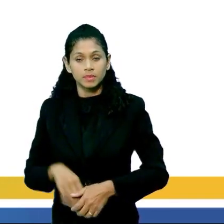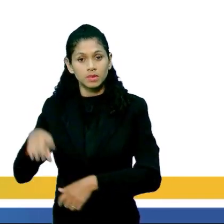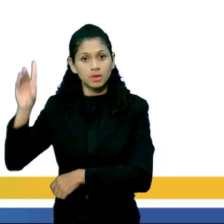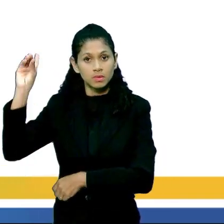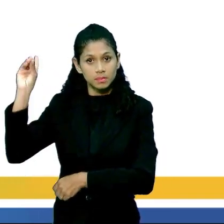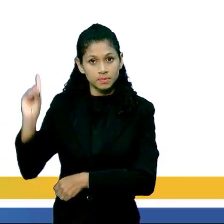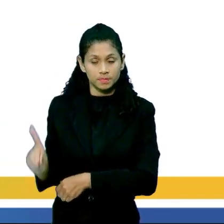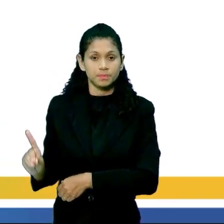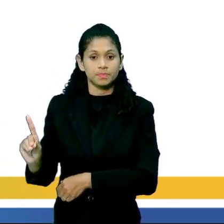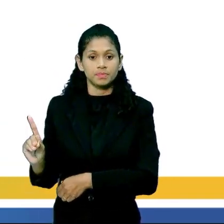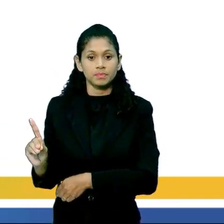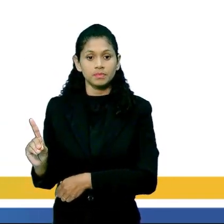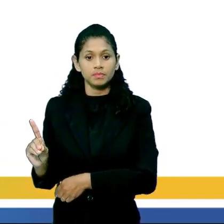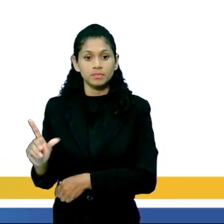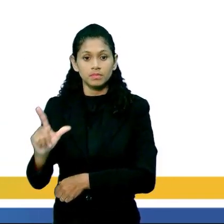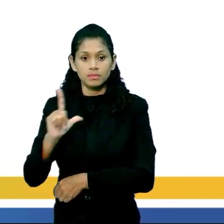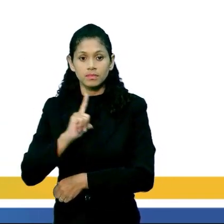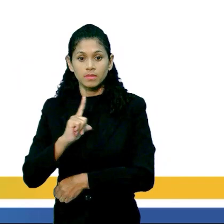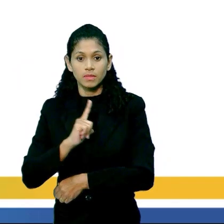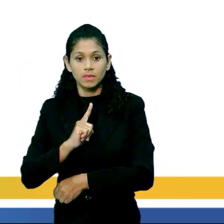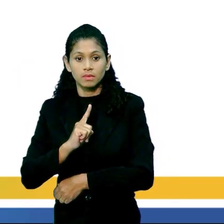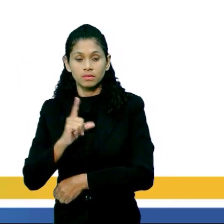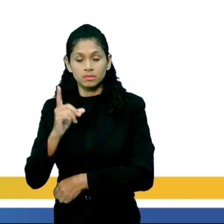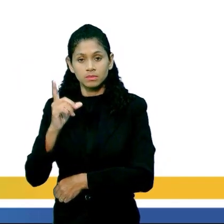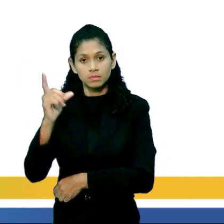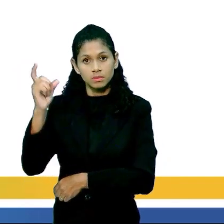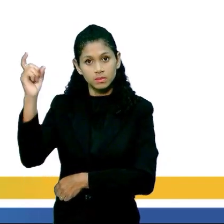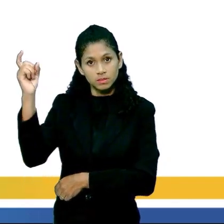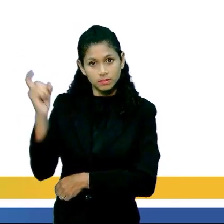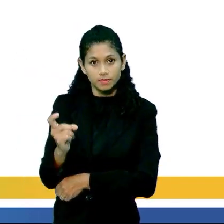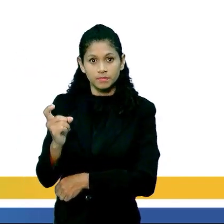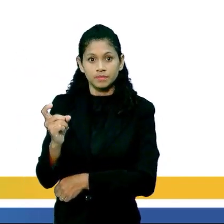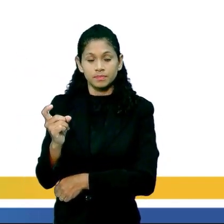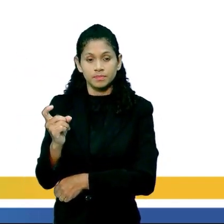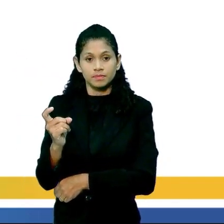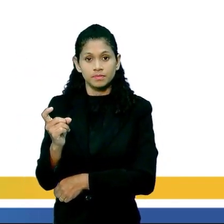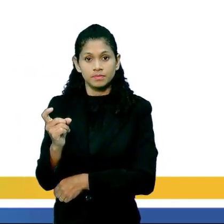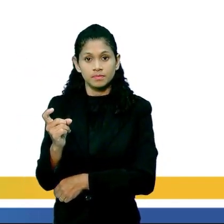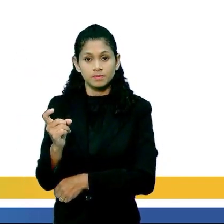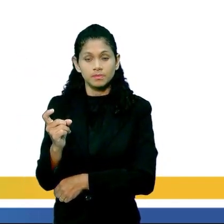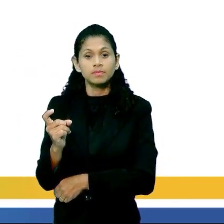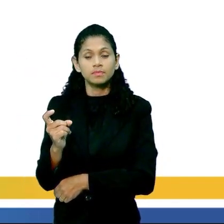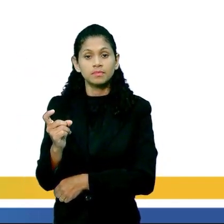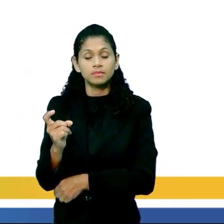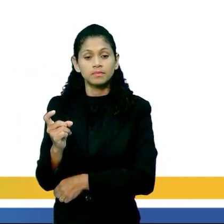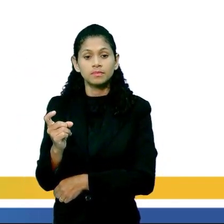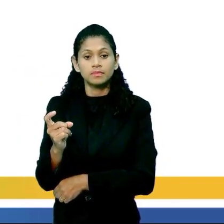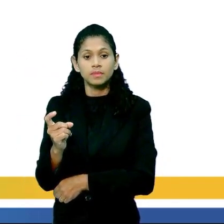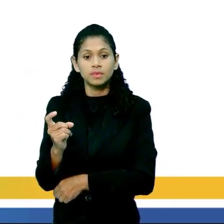direito, que vocês estão vendo, eu tenho aí o X. E nele eu tenho 1/4,